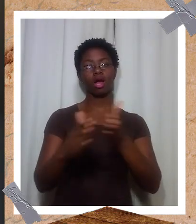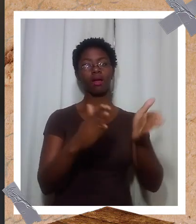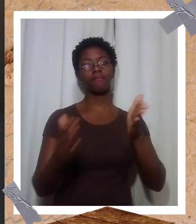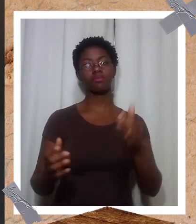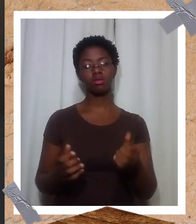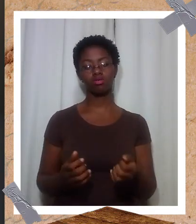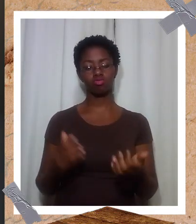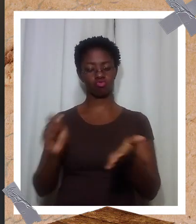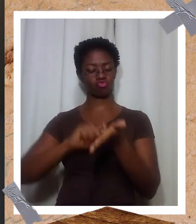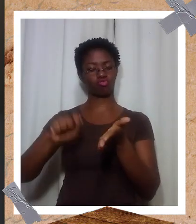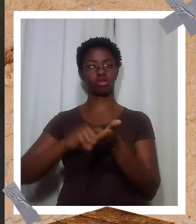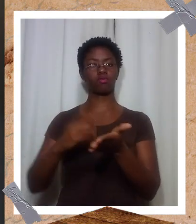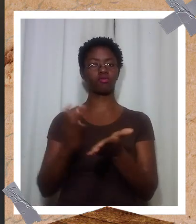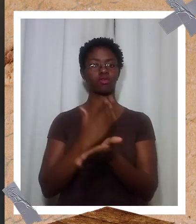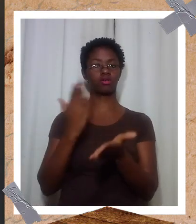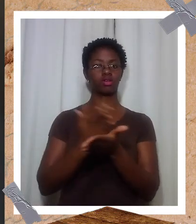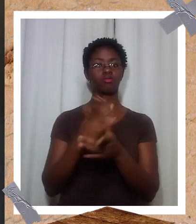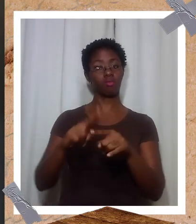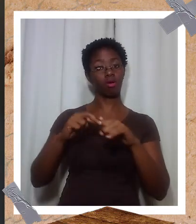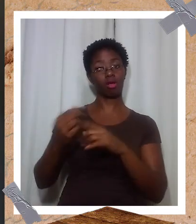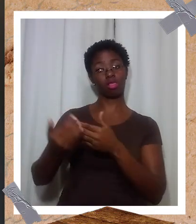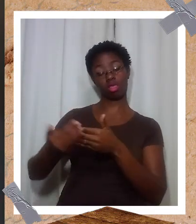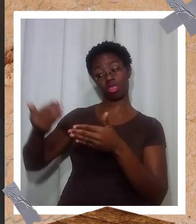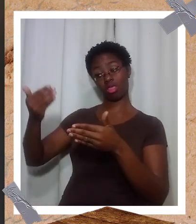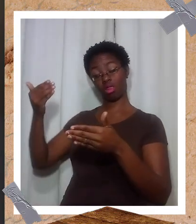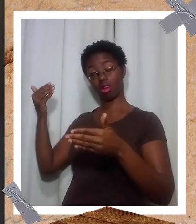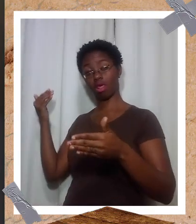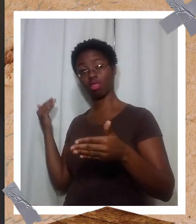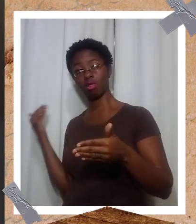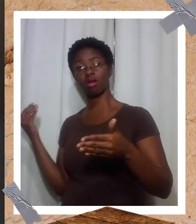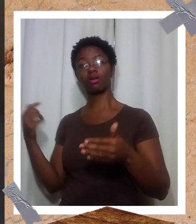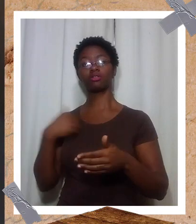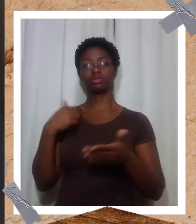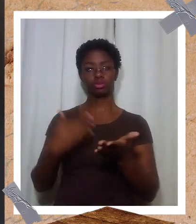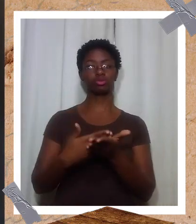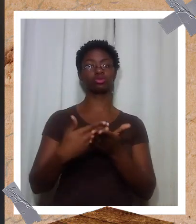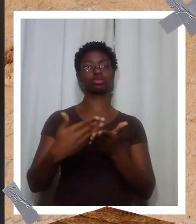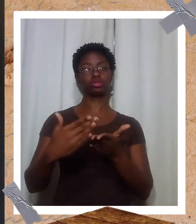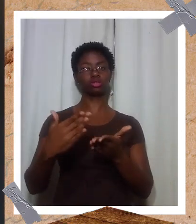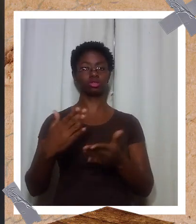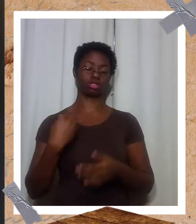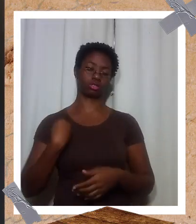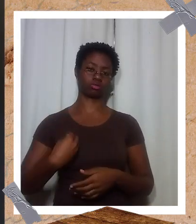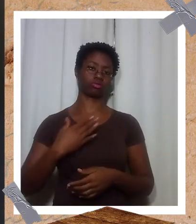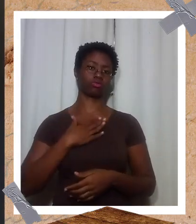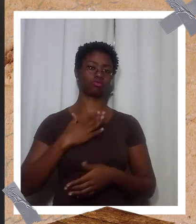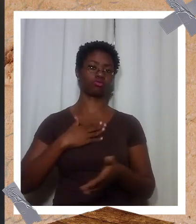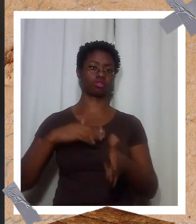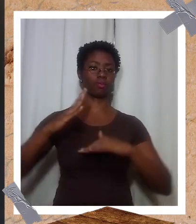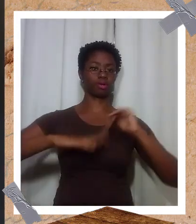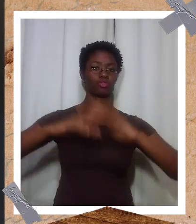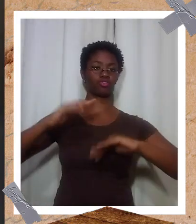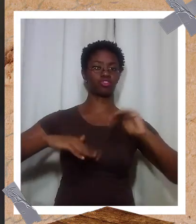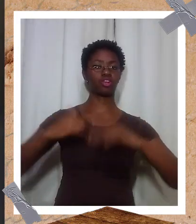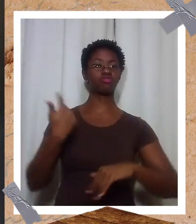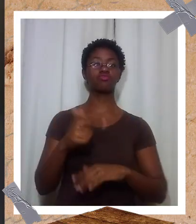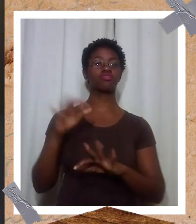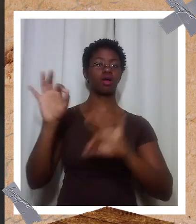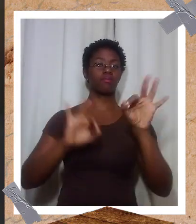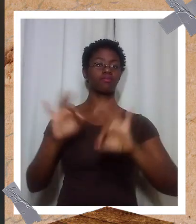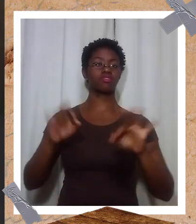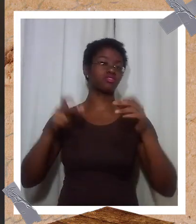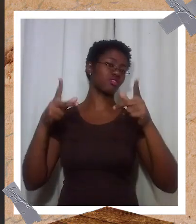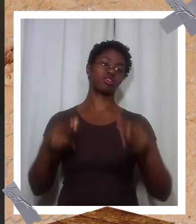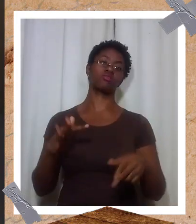de livro. Porque lá atrás, quando eu iniciei toda a minha trajetória, não tinha projetos incríveis como